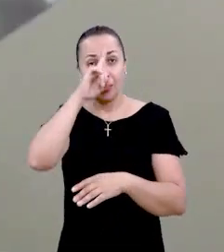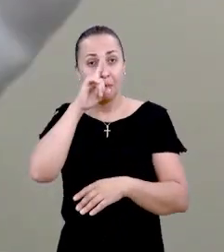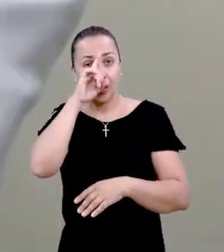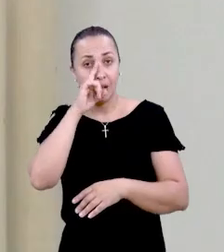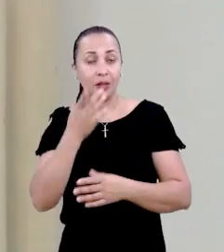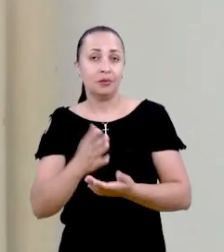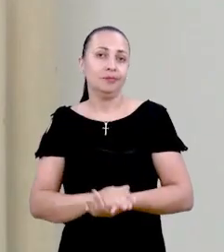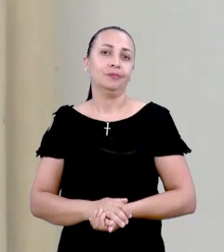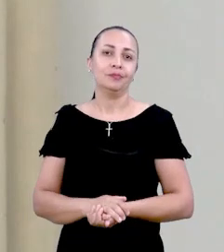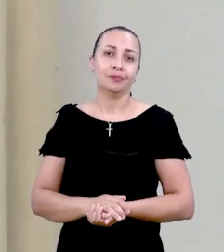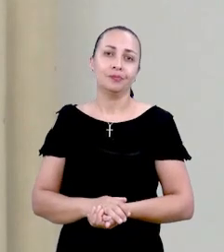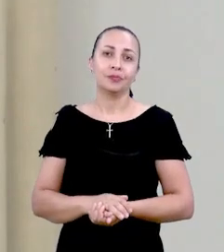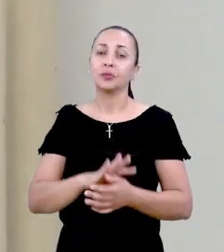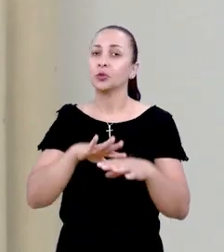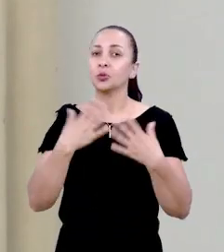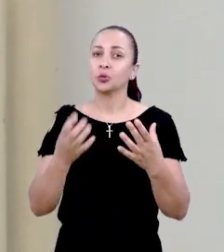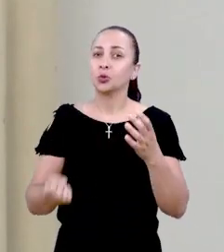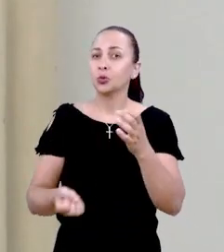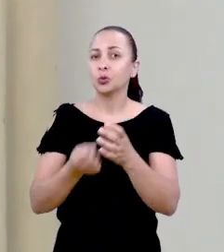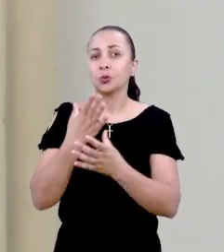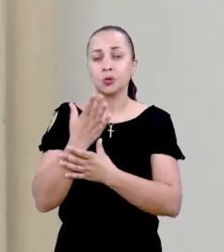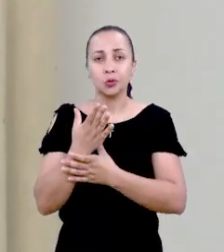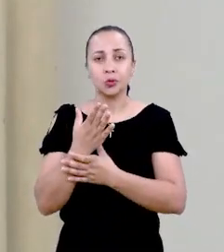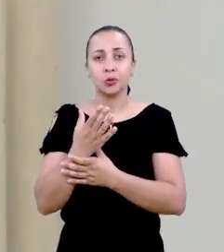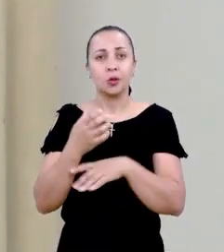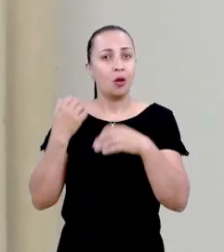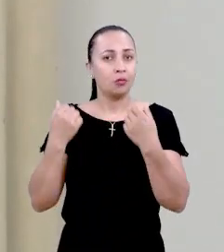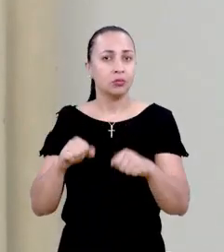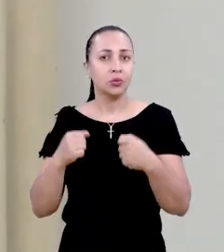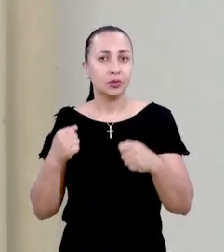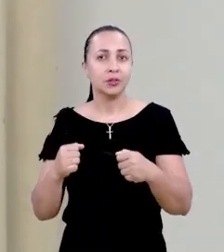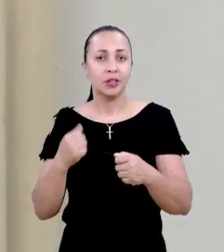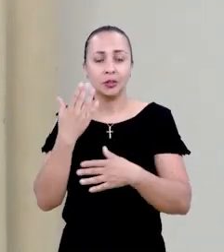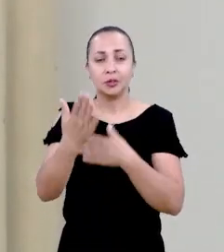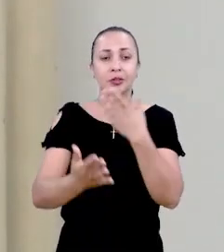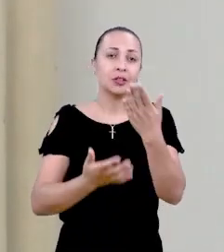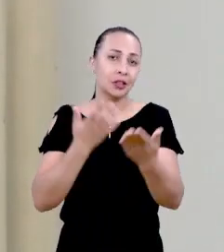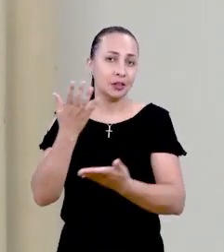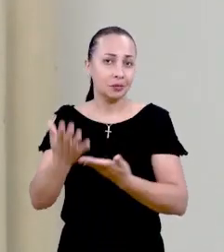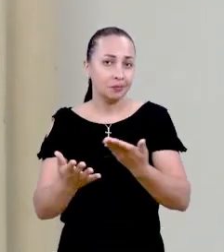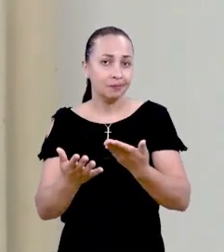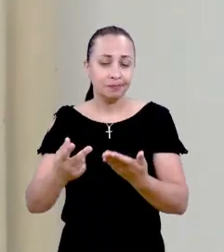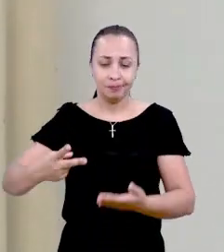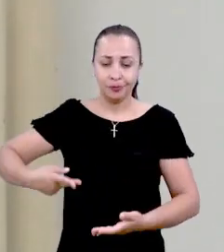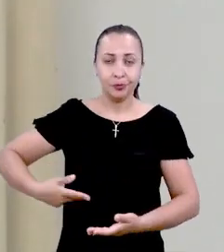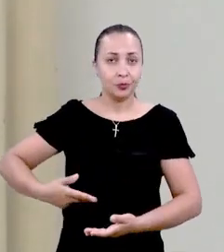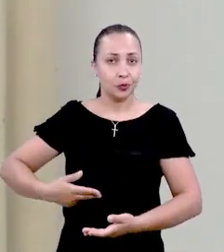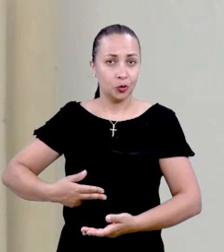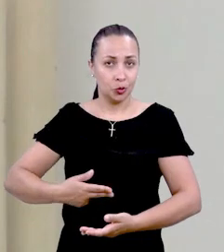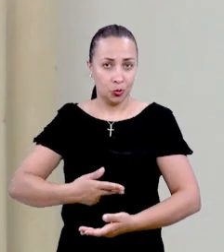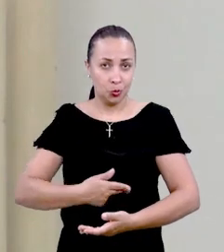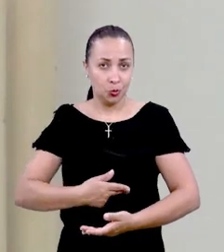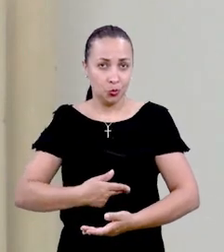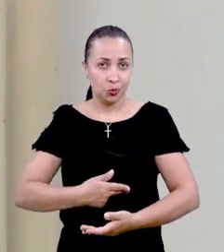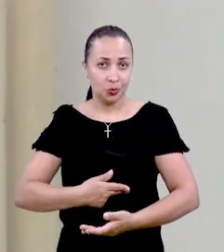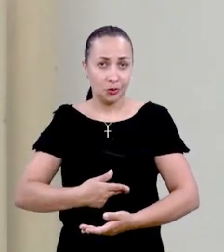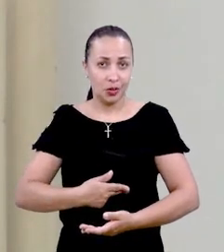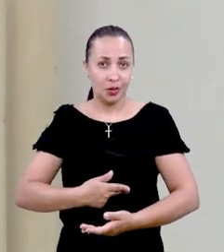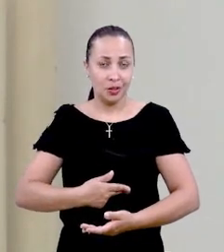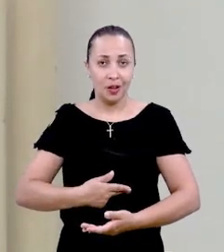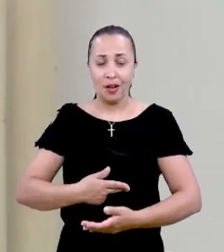risco. Aí é quando surgiu a possibilidade do tratamento cirúrgico dessa doença através